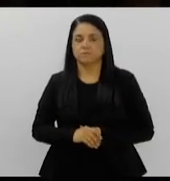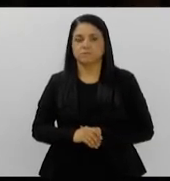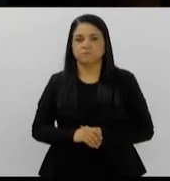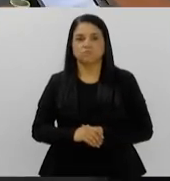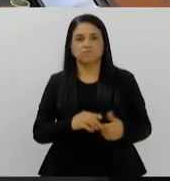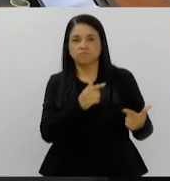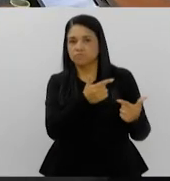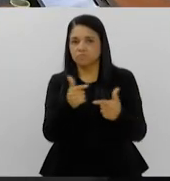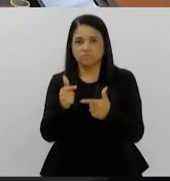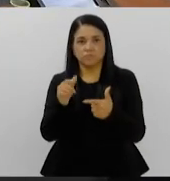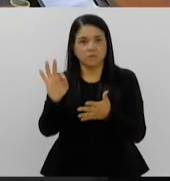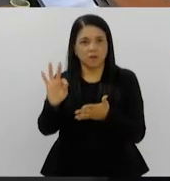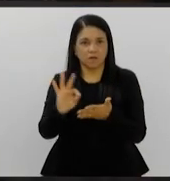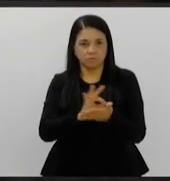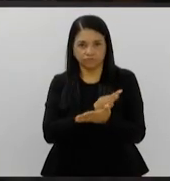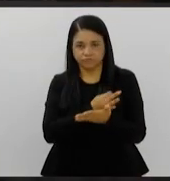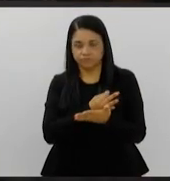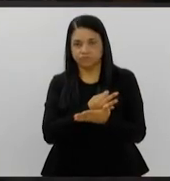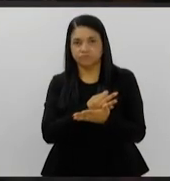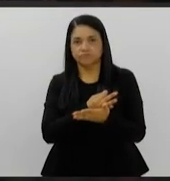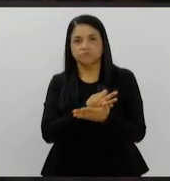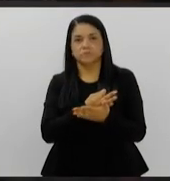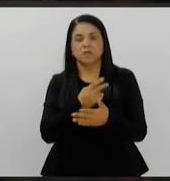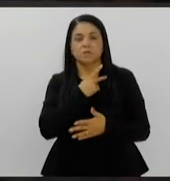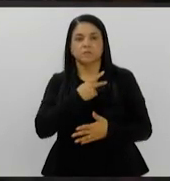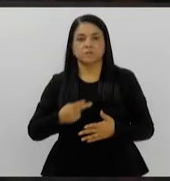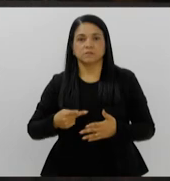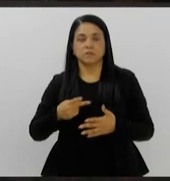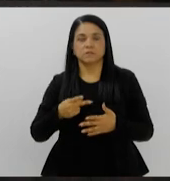Não havendo mais oradores inscritos, a